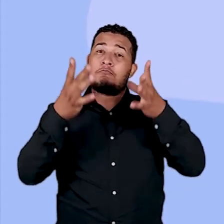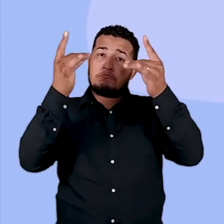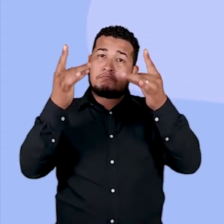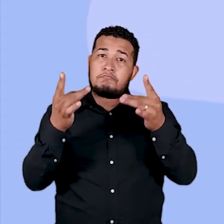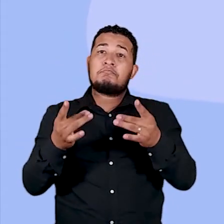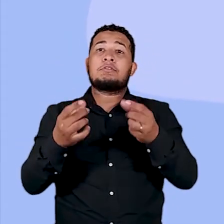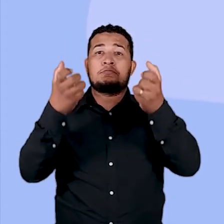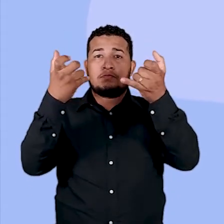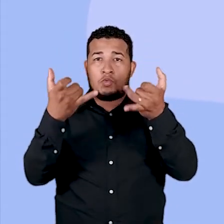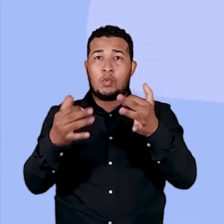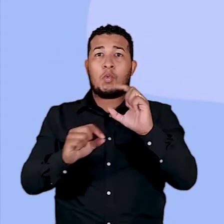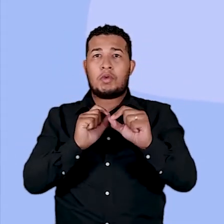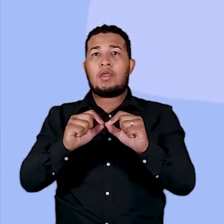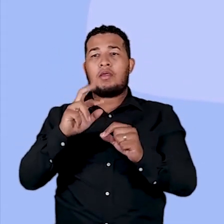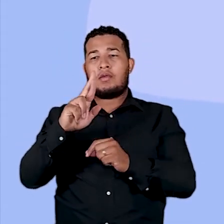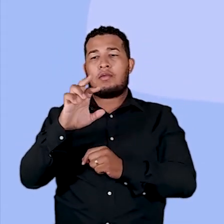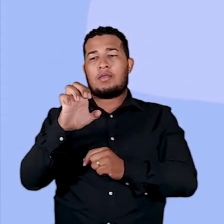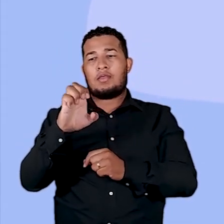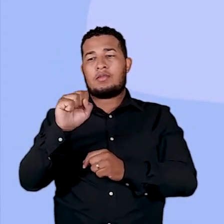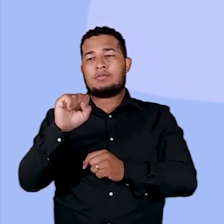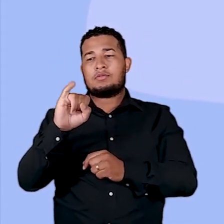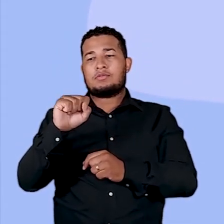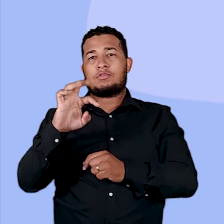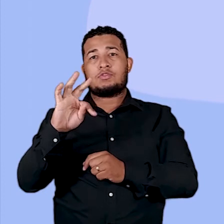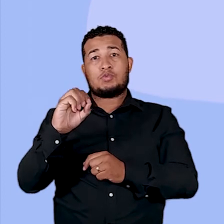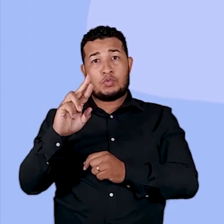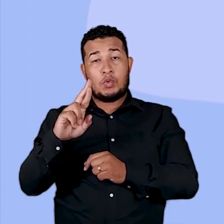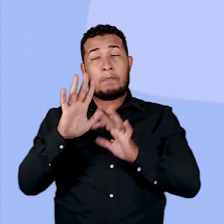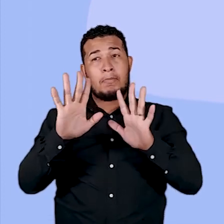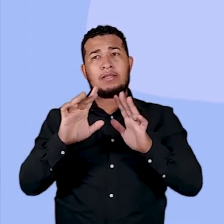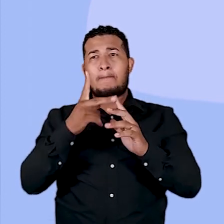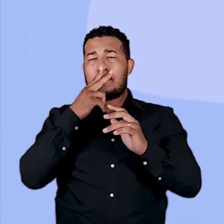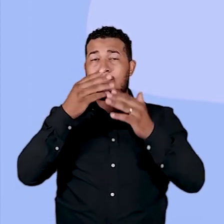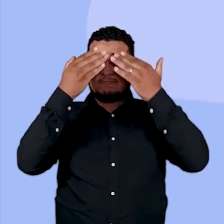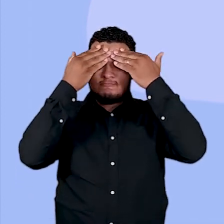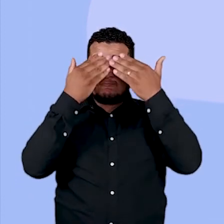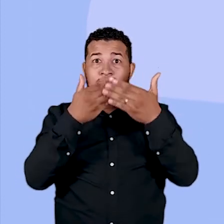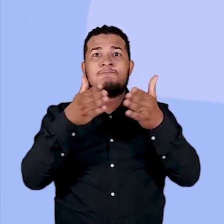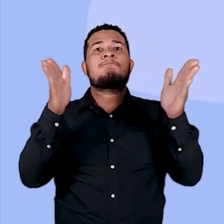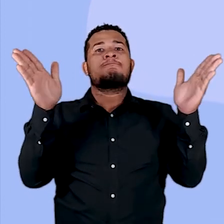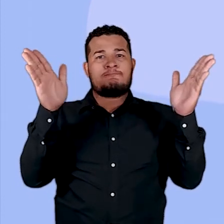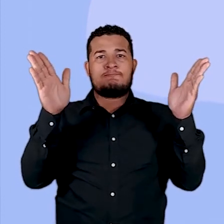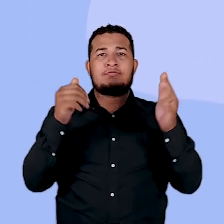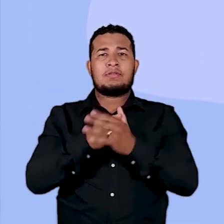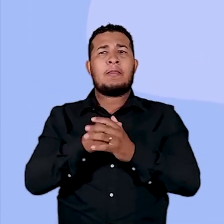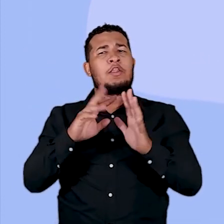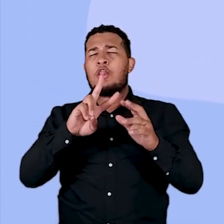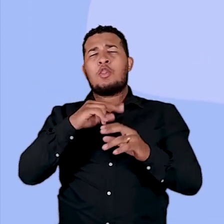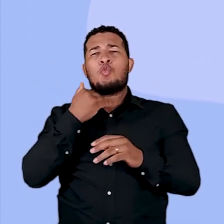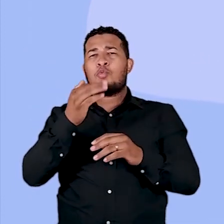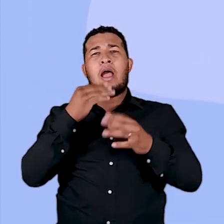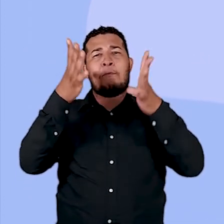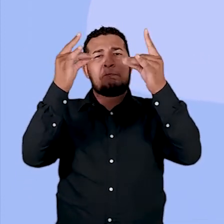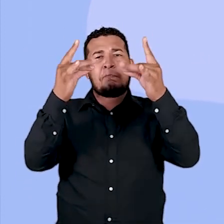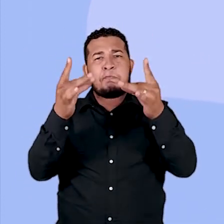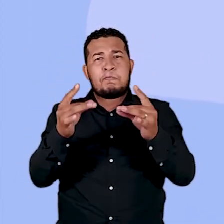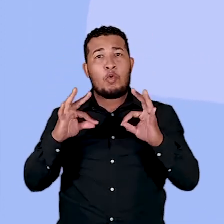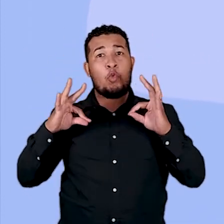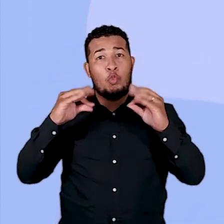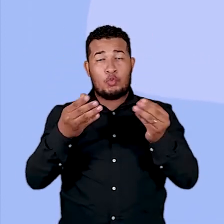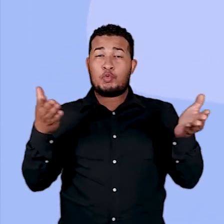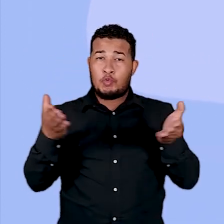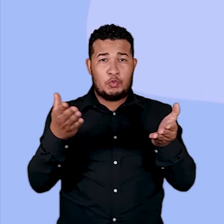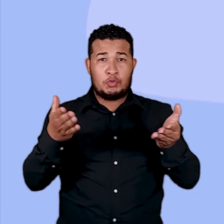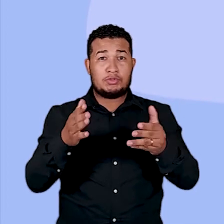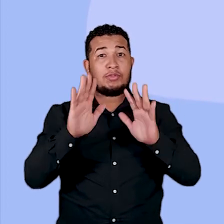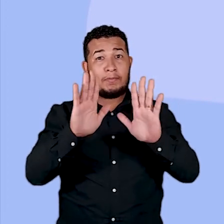Então a gente definiu aqui o que é um resistor, mas é uma ideia muito mais ampla. Beleza que a gente não vai abordar muito